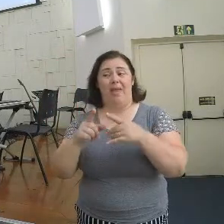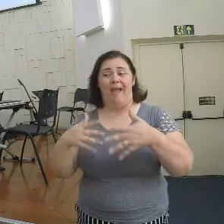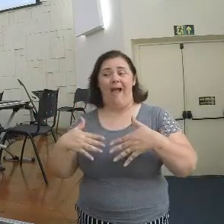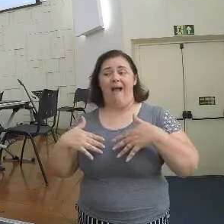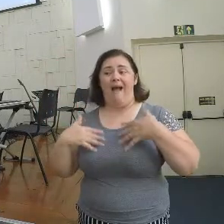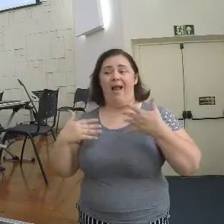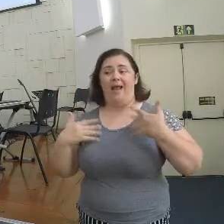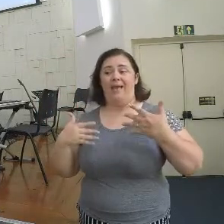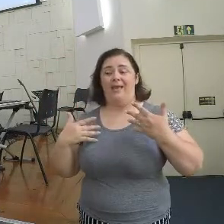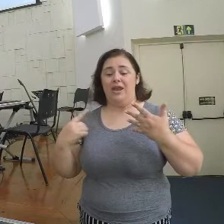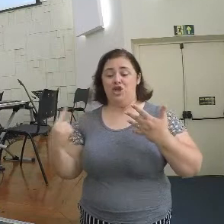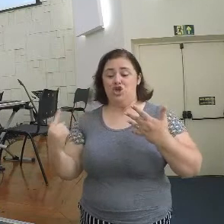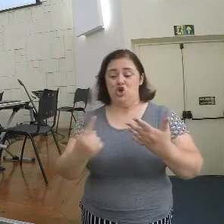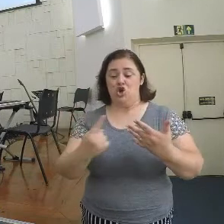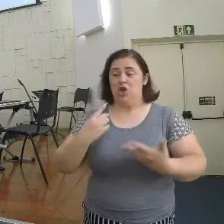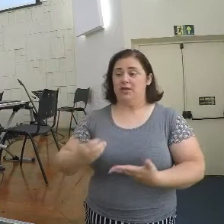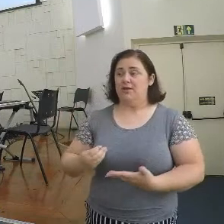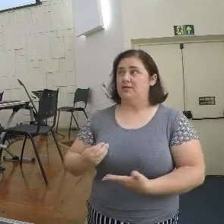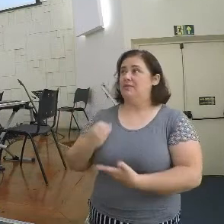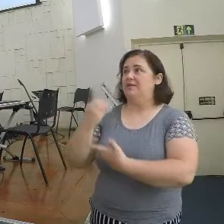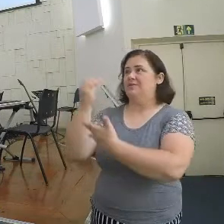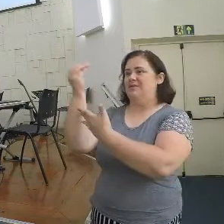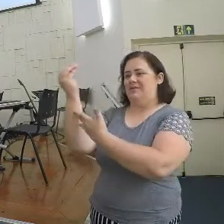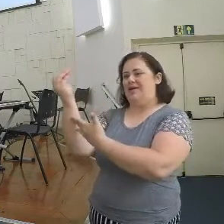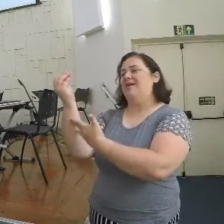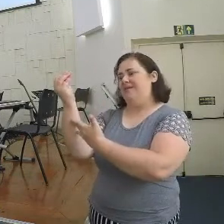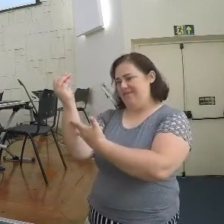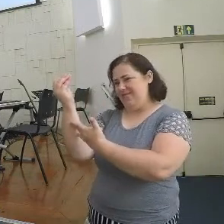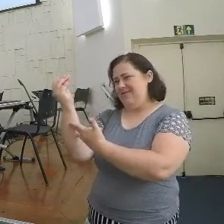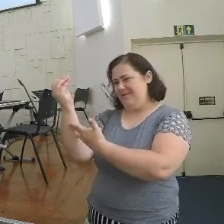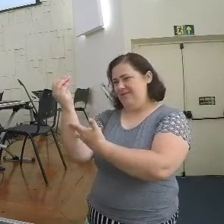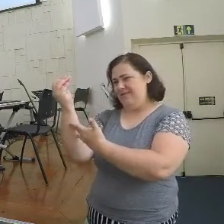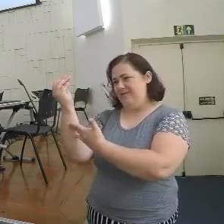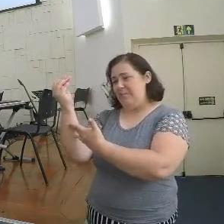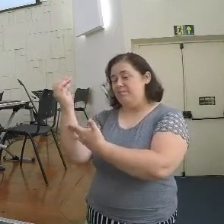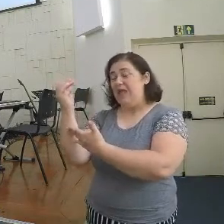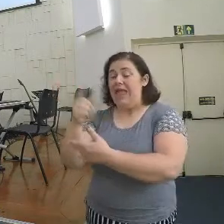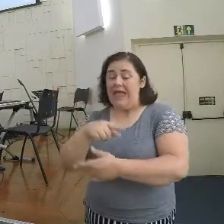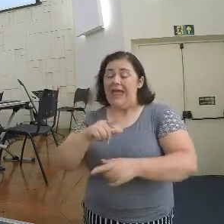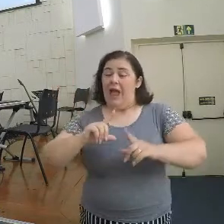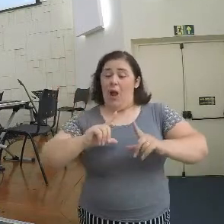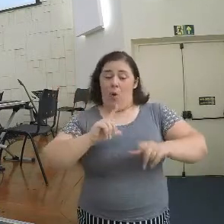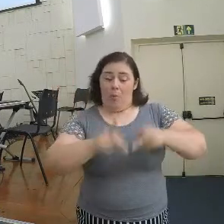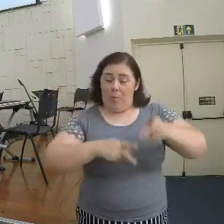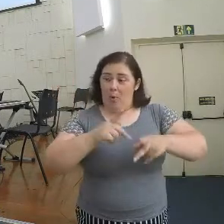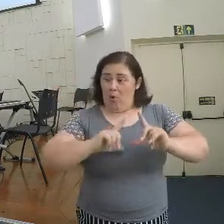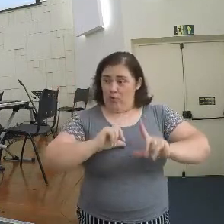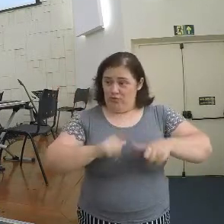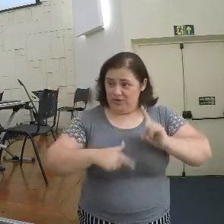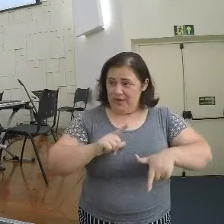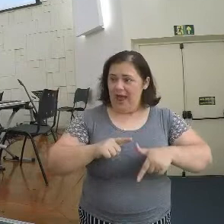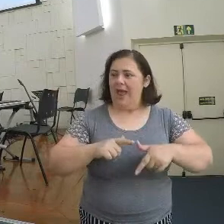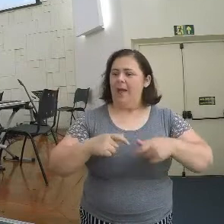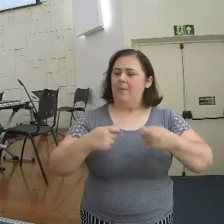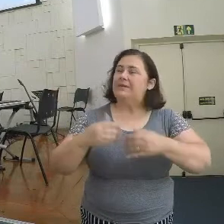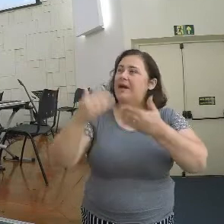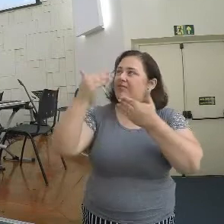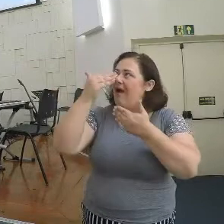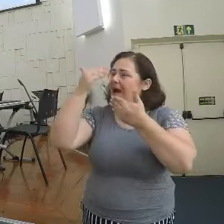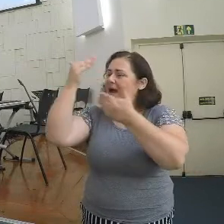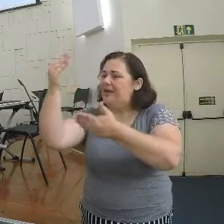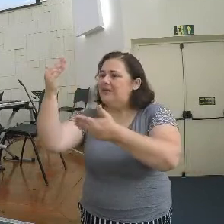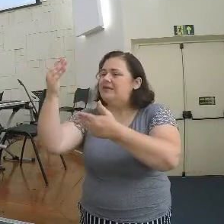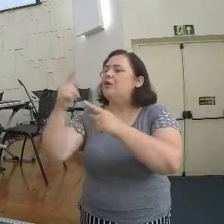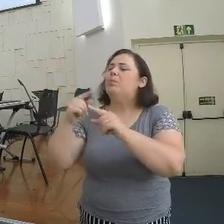podemos e devemos oferecer ao Senhor. A gratidão de Israel deveria ser uma resposta àquilo que Deus realizou em